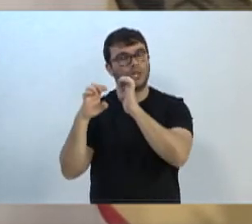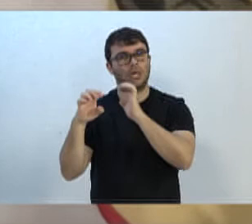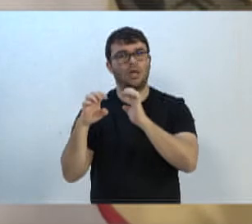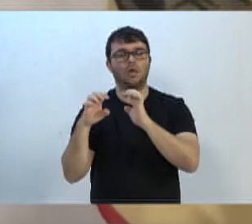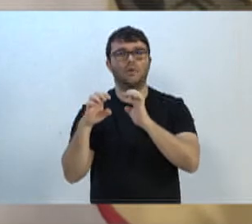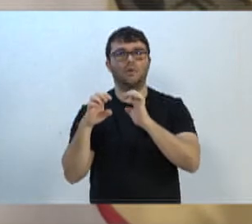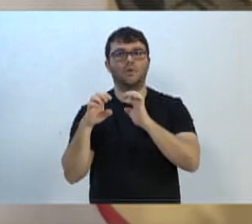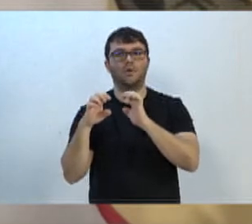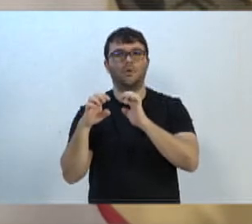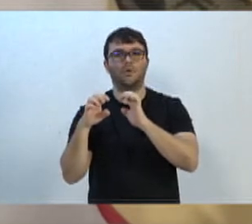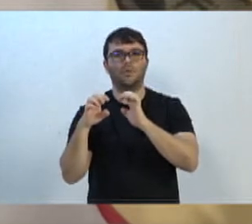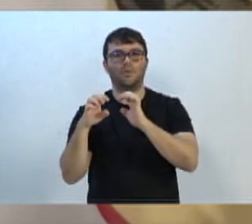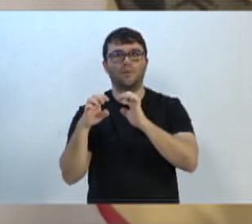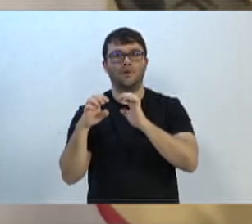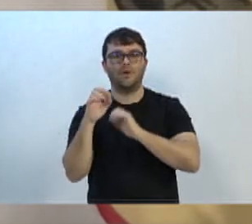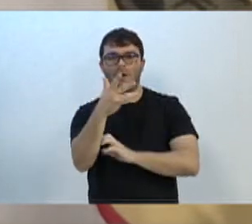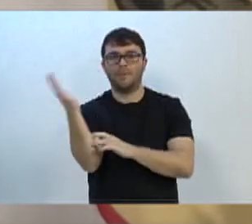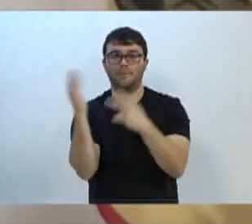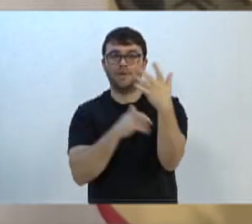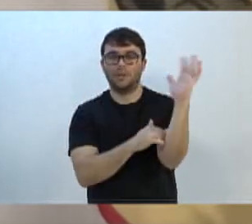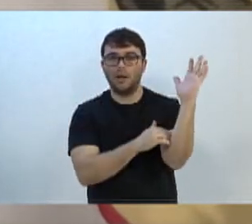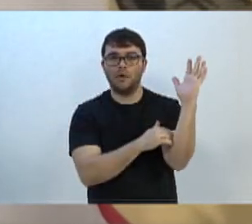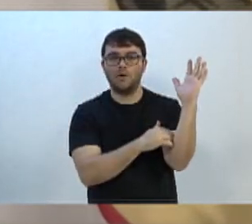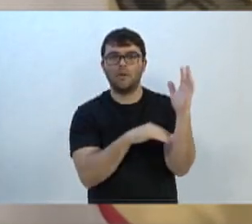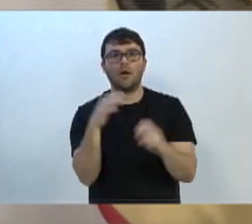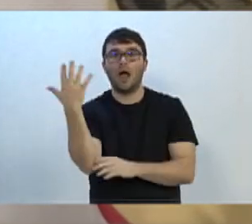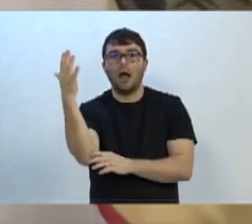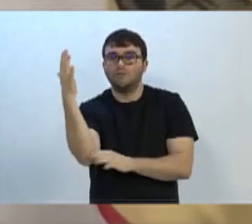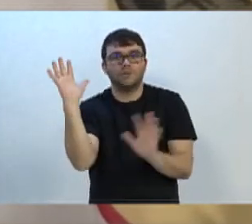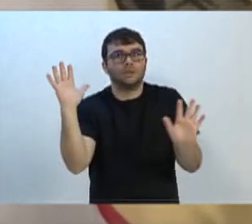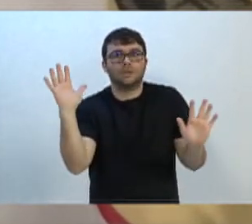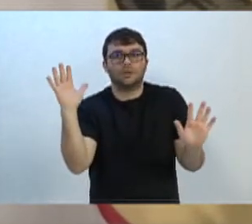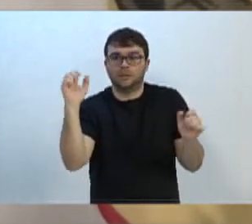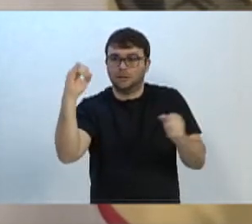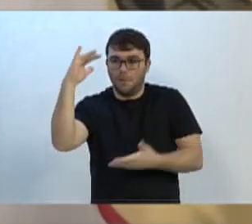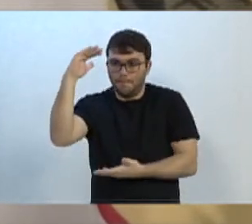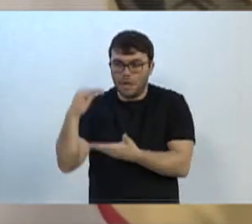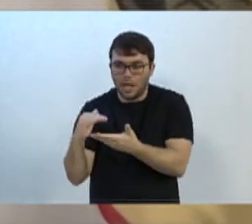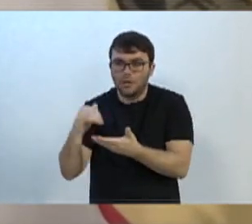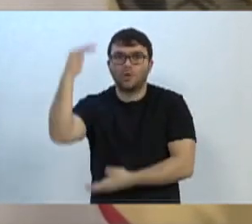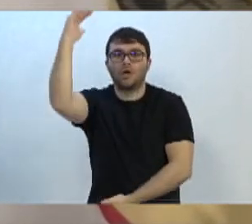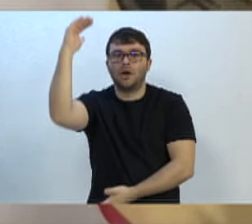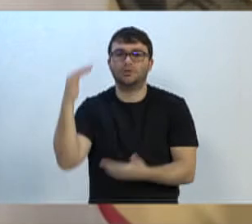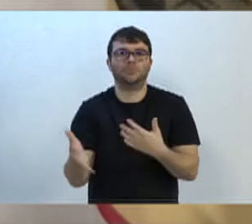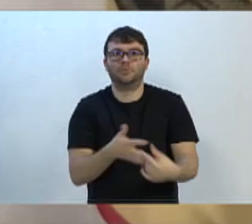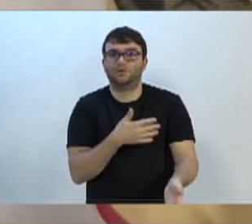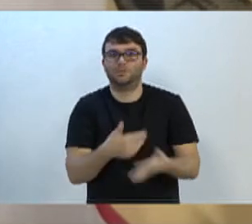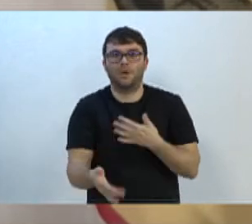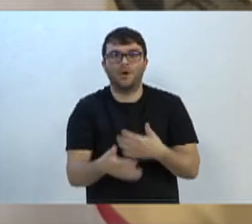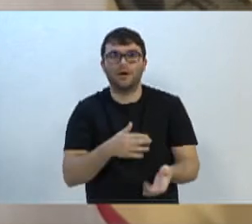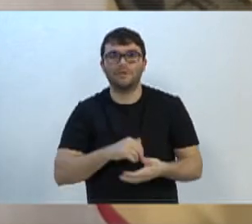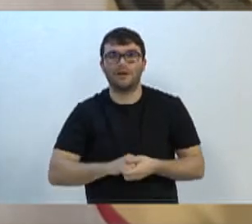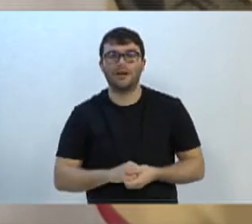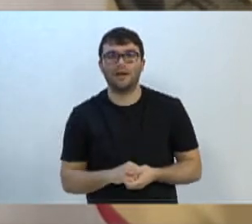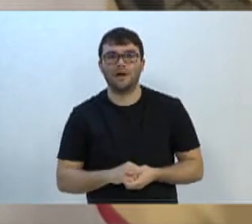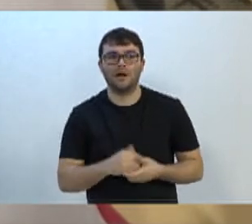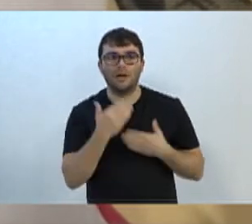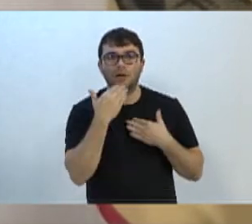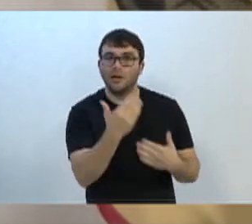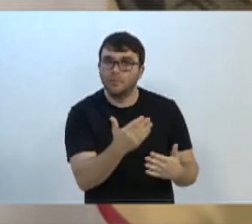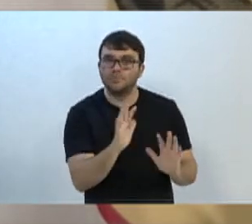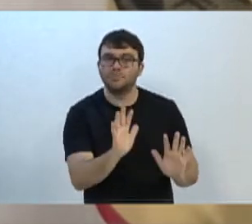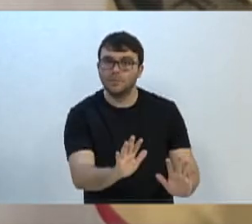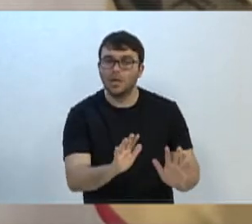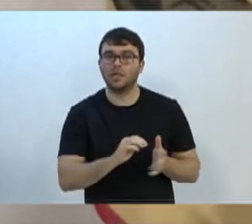cortar uma árvore de grande porte até que corte de árvore isso é pequeno médio e por gentileza se